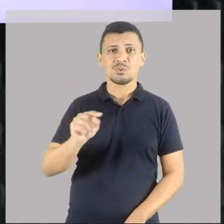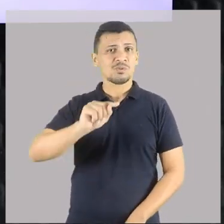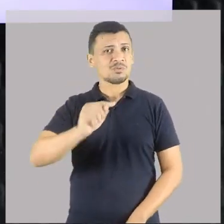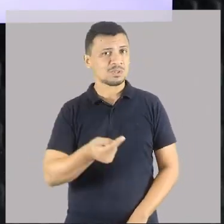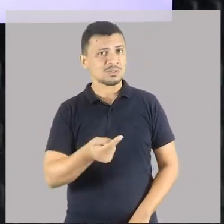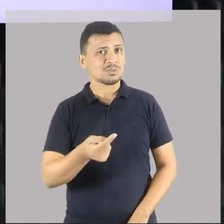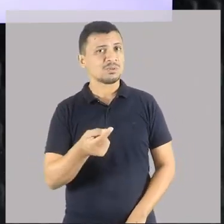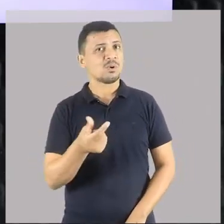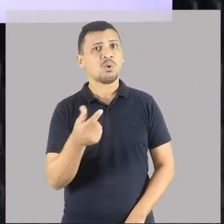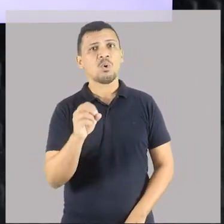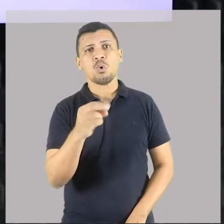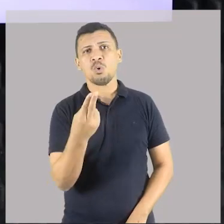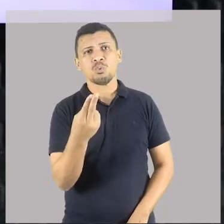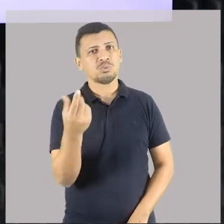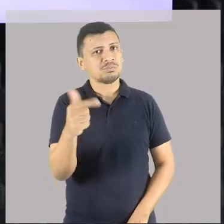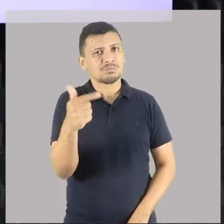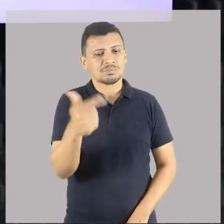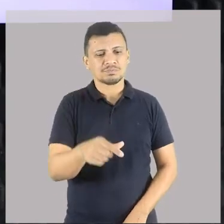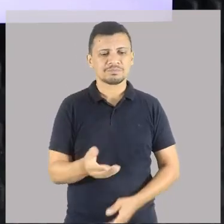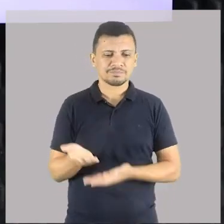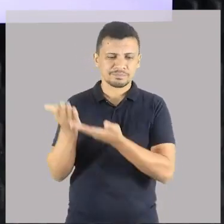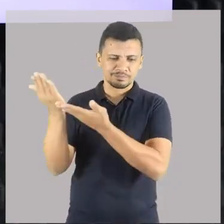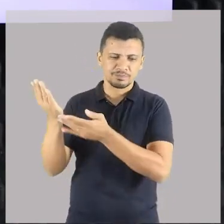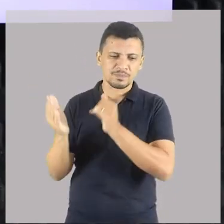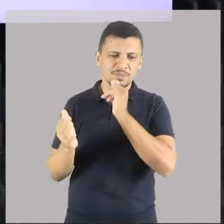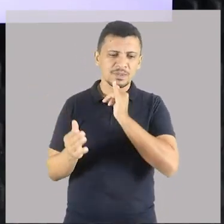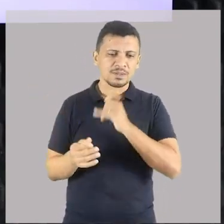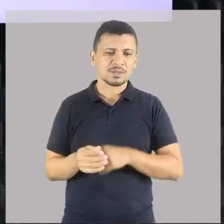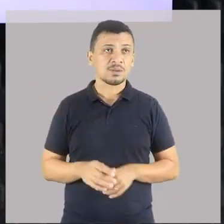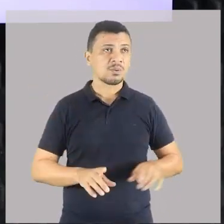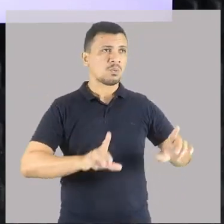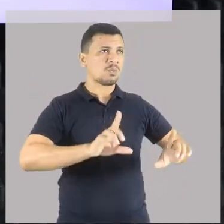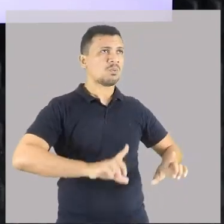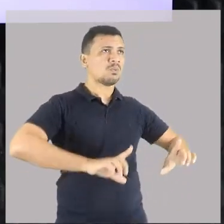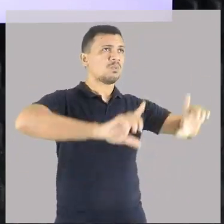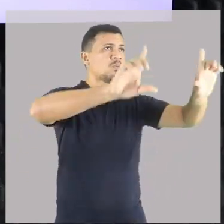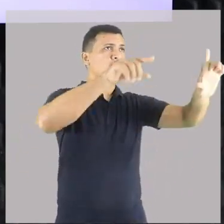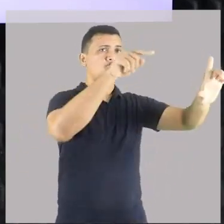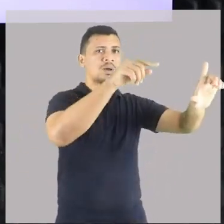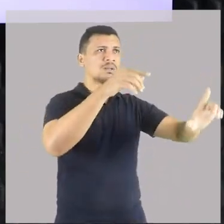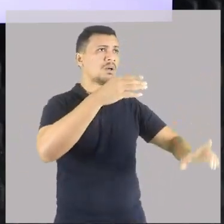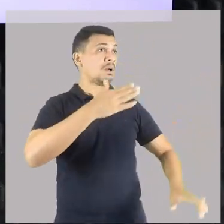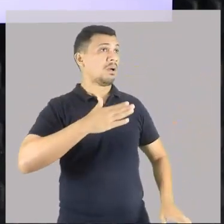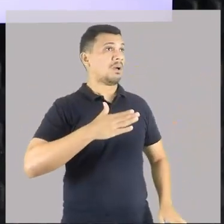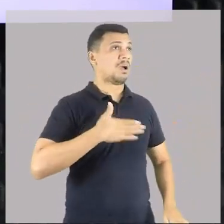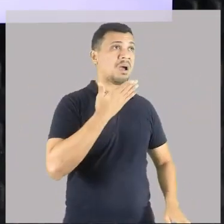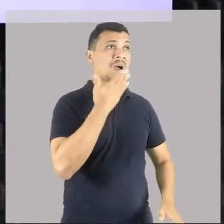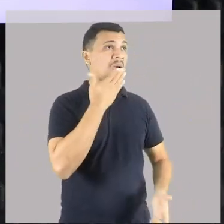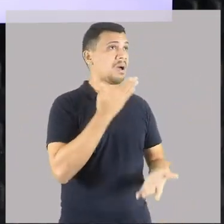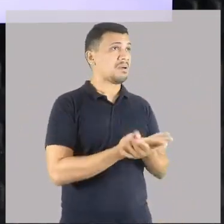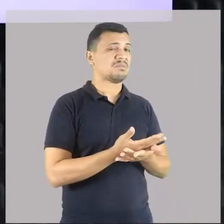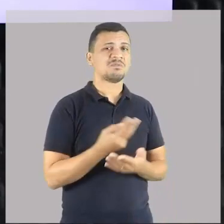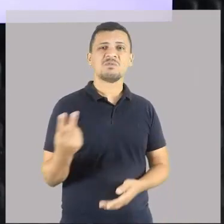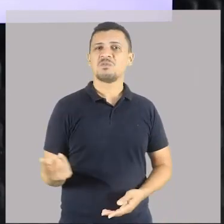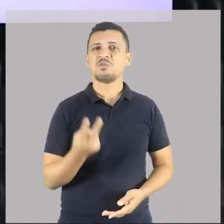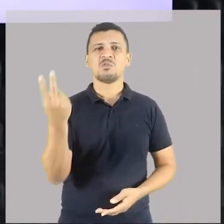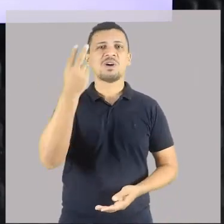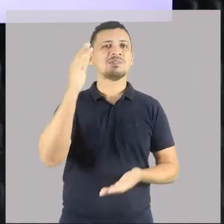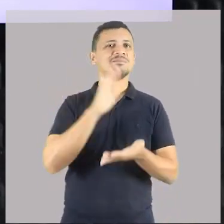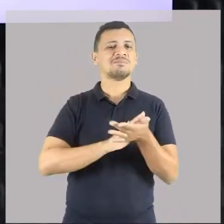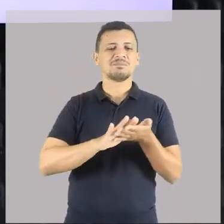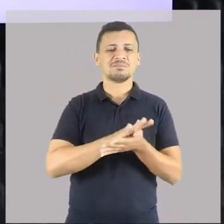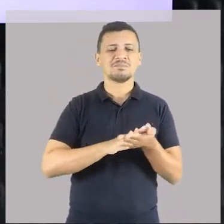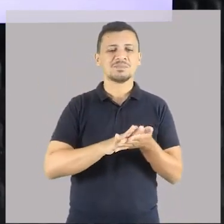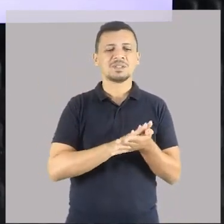com pontuação. Olha o exemplo colocado aqui, ó. Um quadro que não choca não vale a pena. Essa oração que